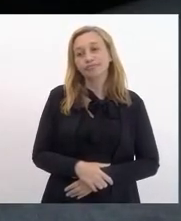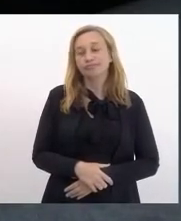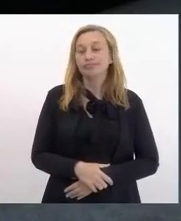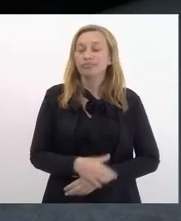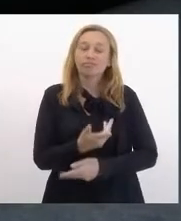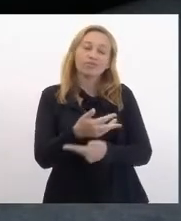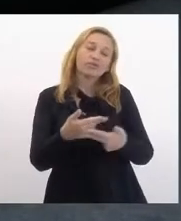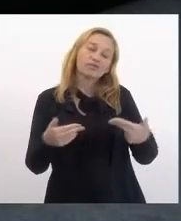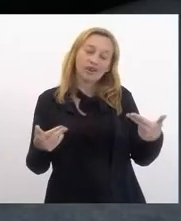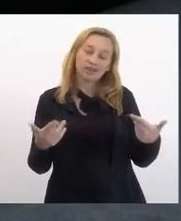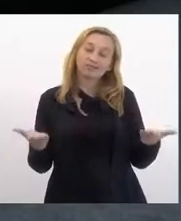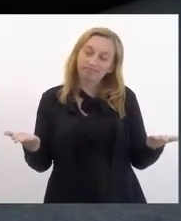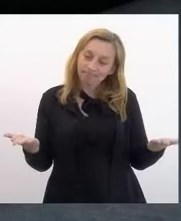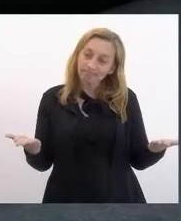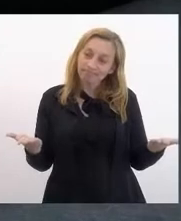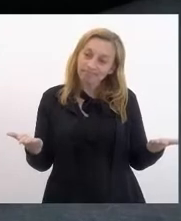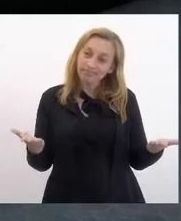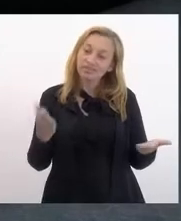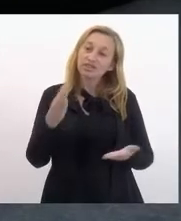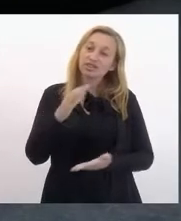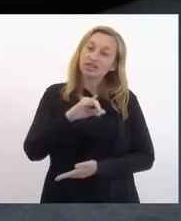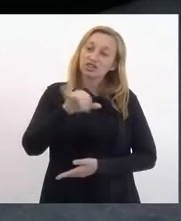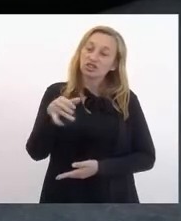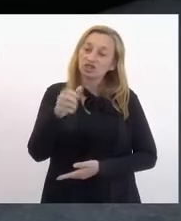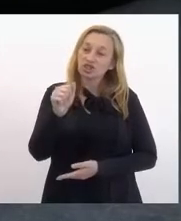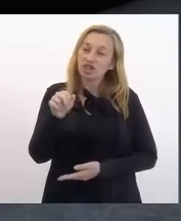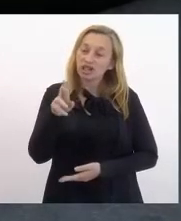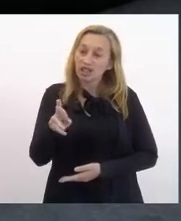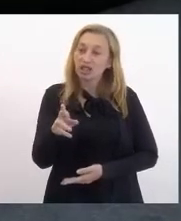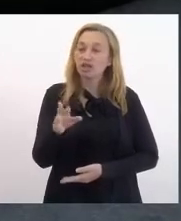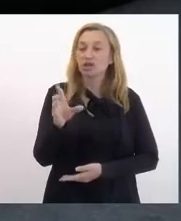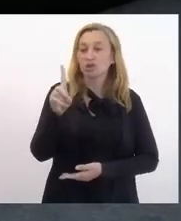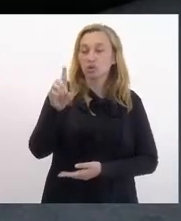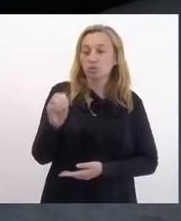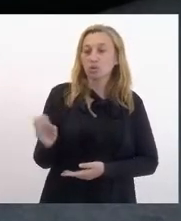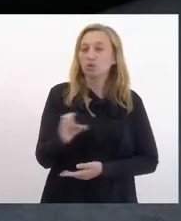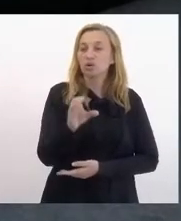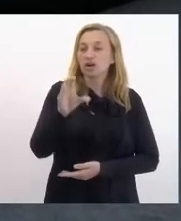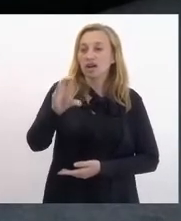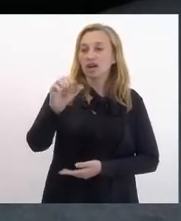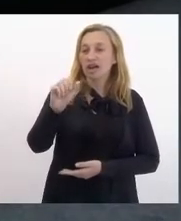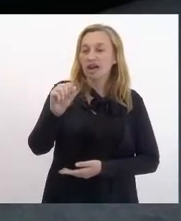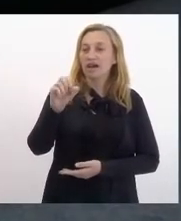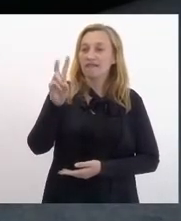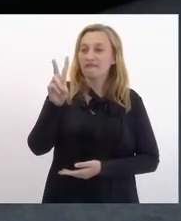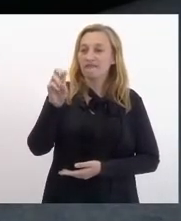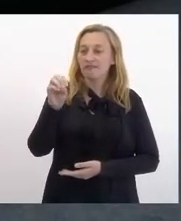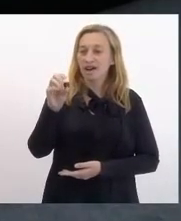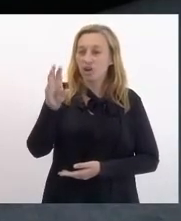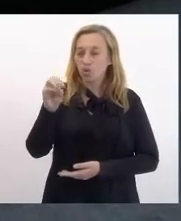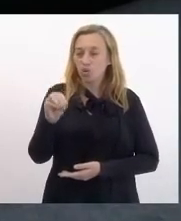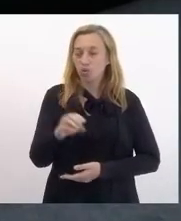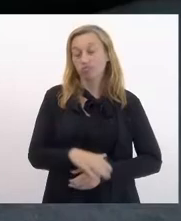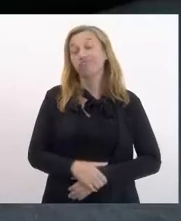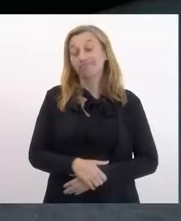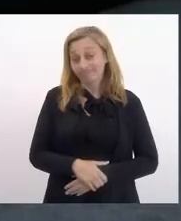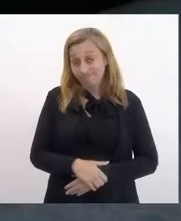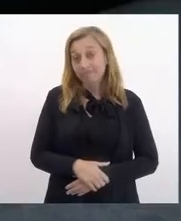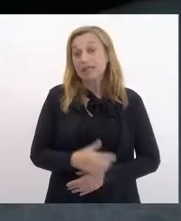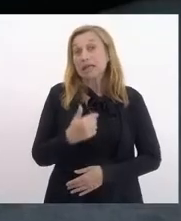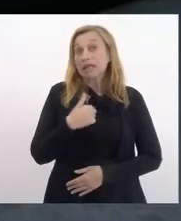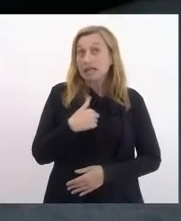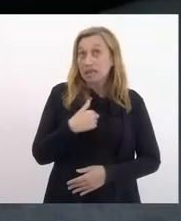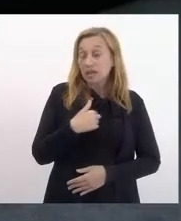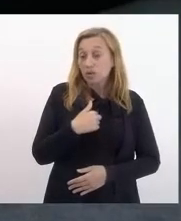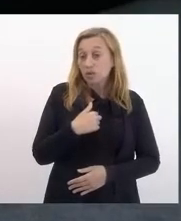são várias. Seu Jair do Cavaco, né, velha guarda da Mangueira, e eu, inclusive, eu